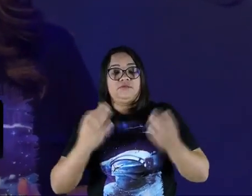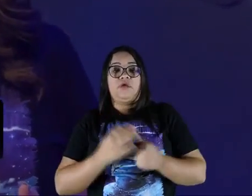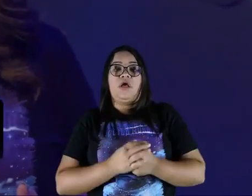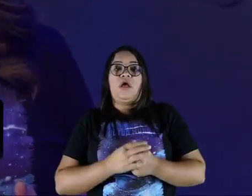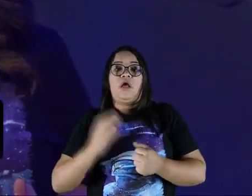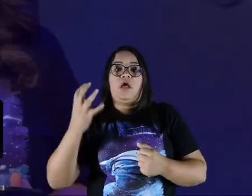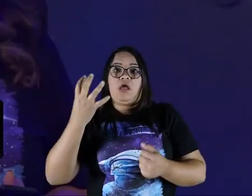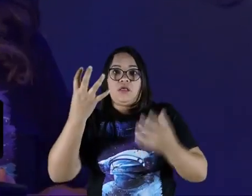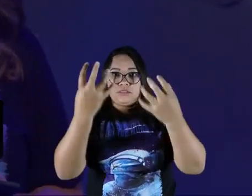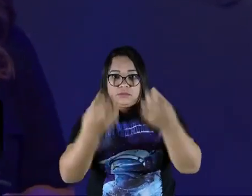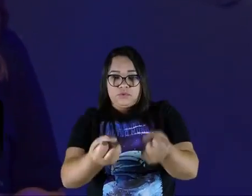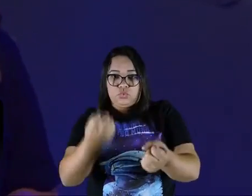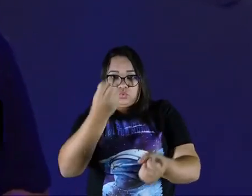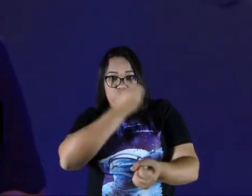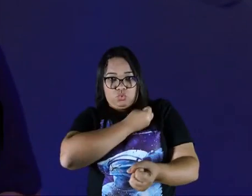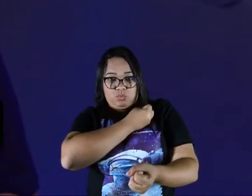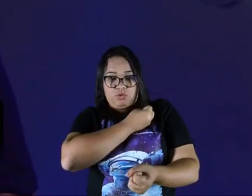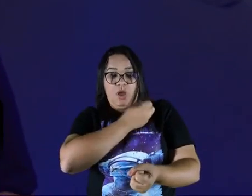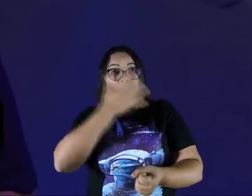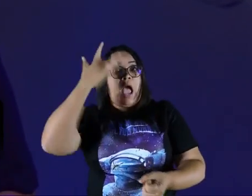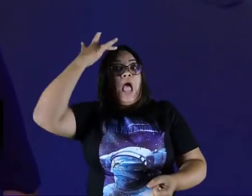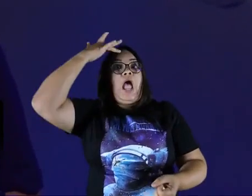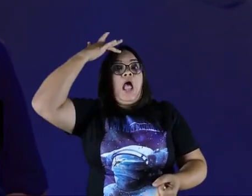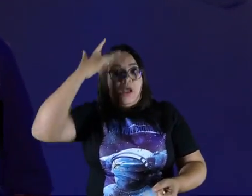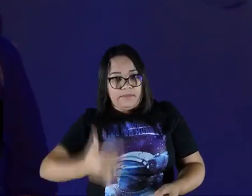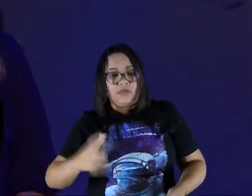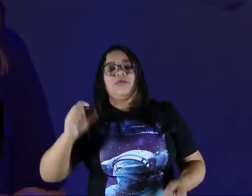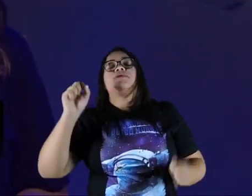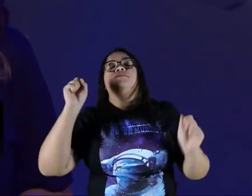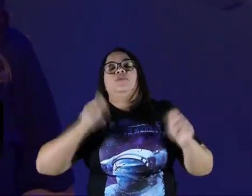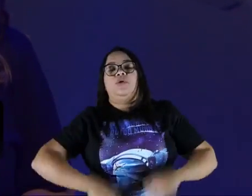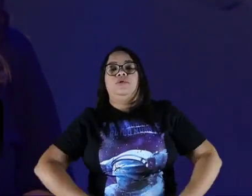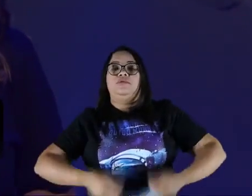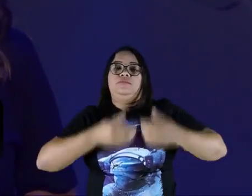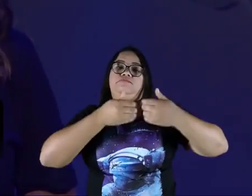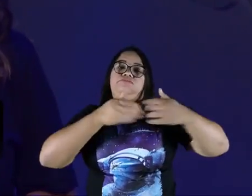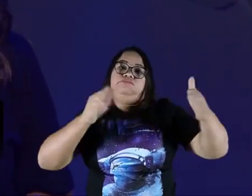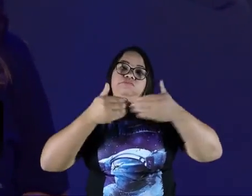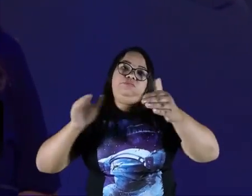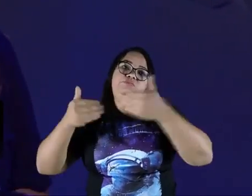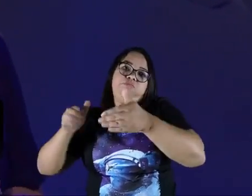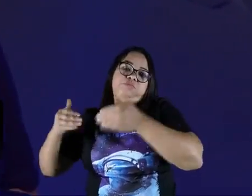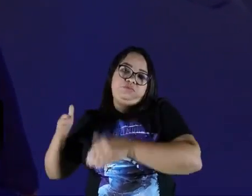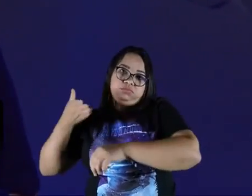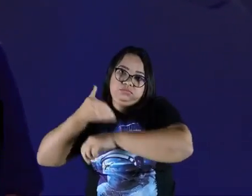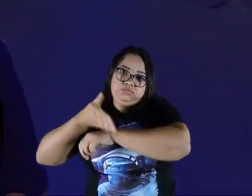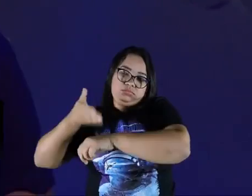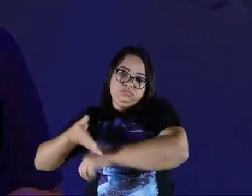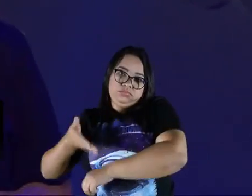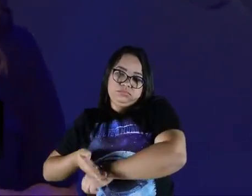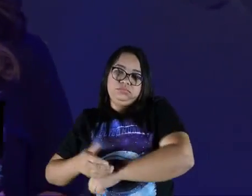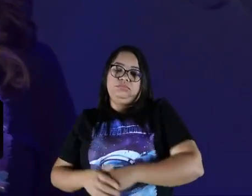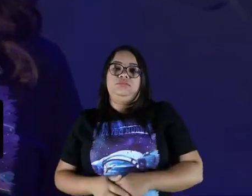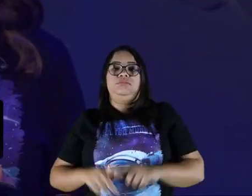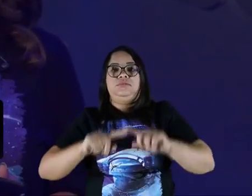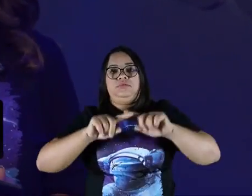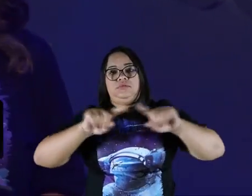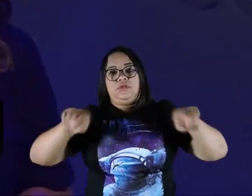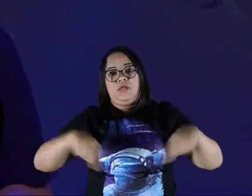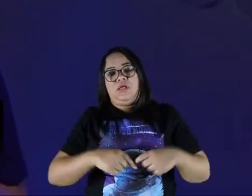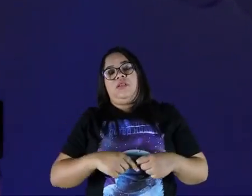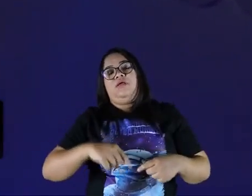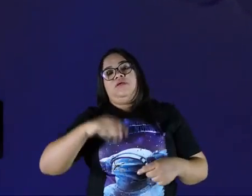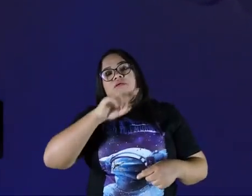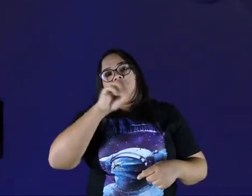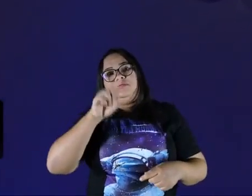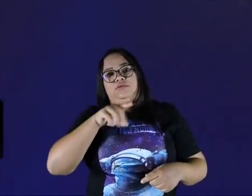E amanhã a gente vai liberar lá dentro para os inscritos as opções dos links para entrar nas salas do Zoom. Então, se você